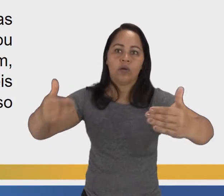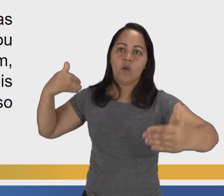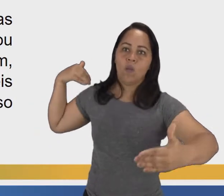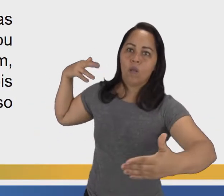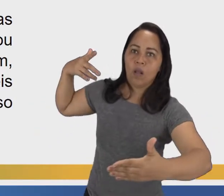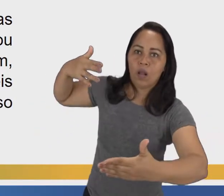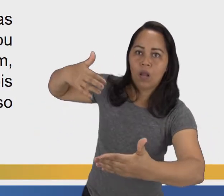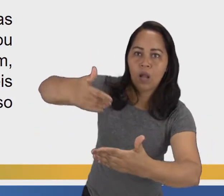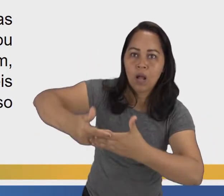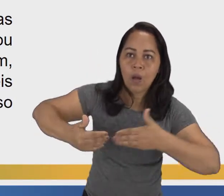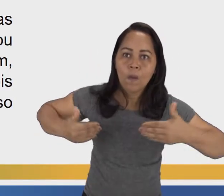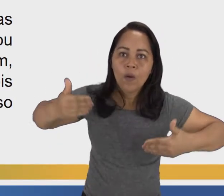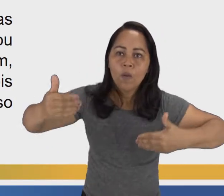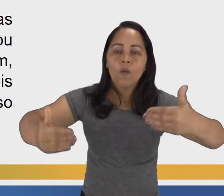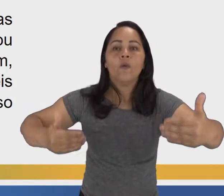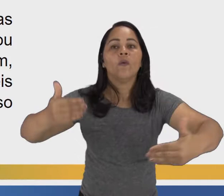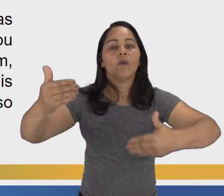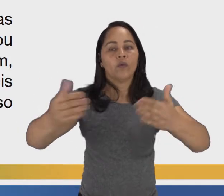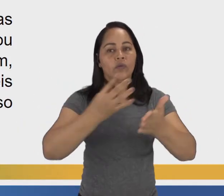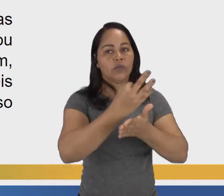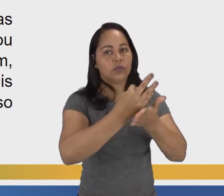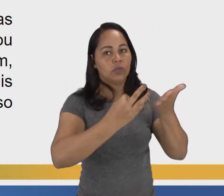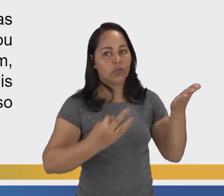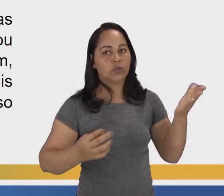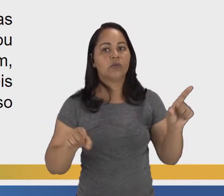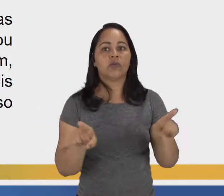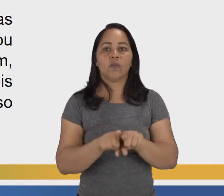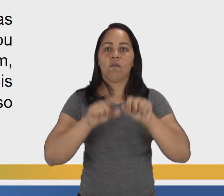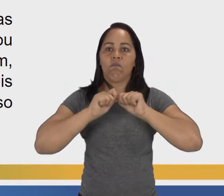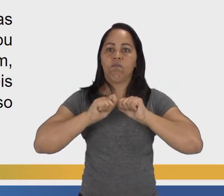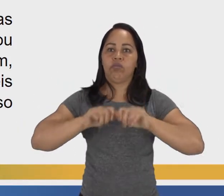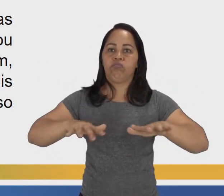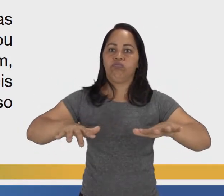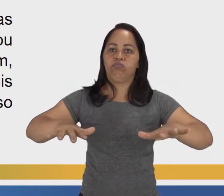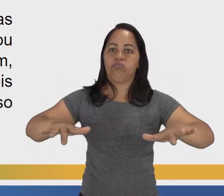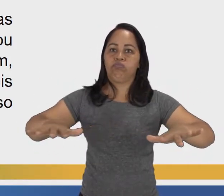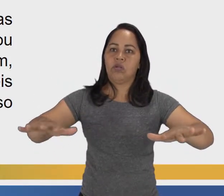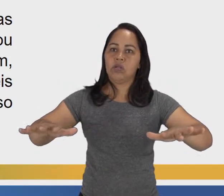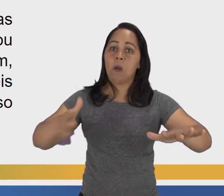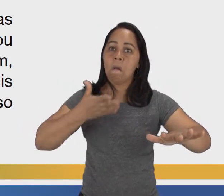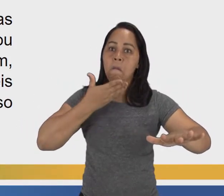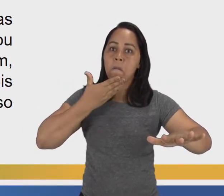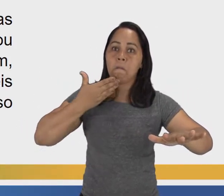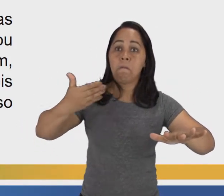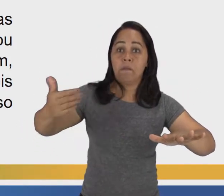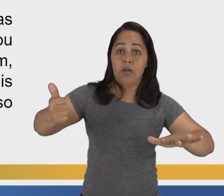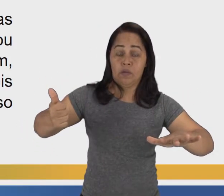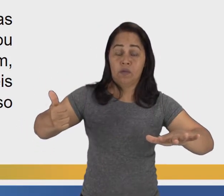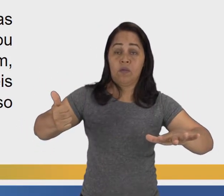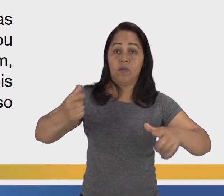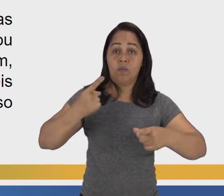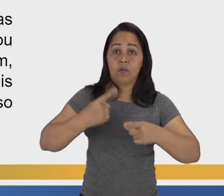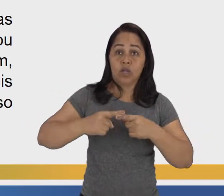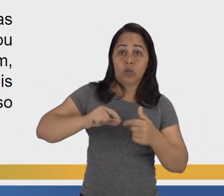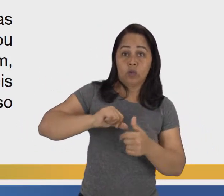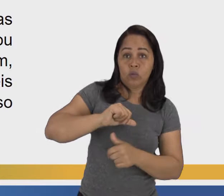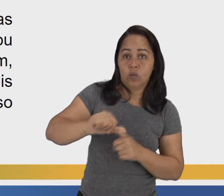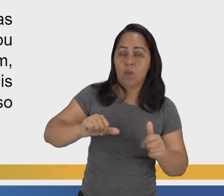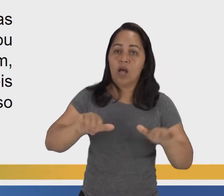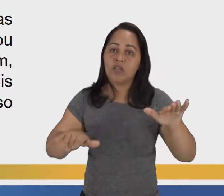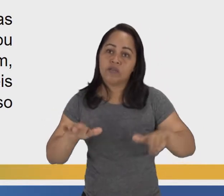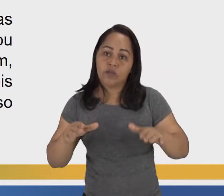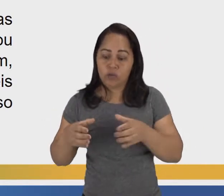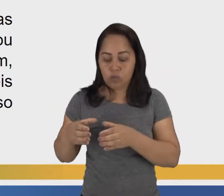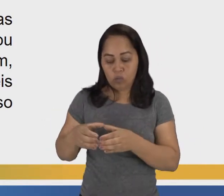história, os textos também se tornaram cada vez mais especializados. Da simples e espontânea troca de turnos de fala em